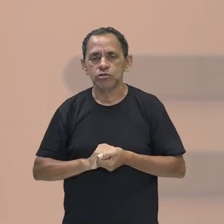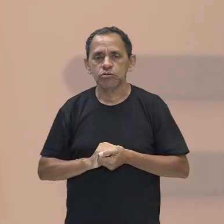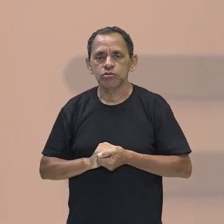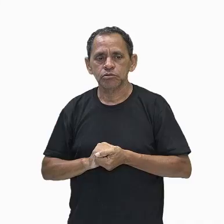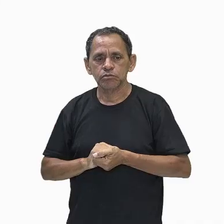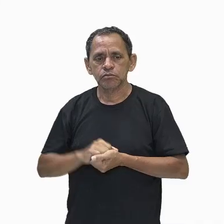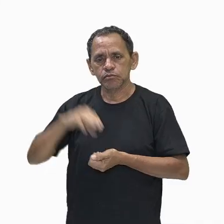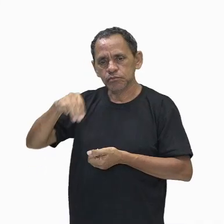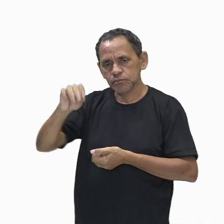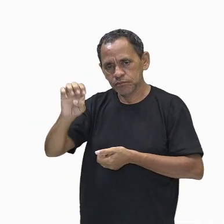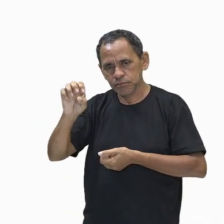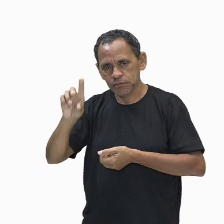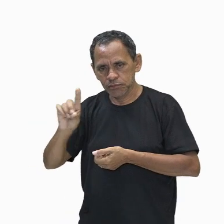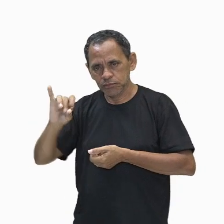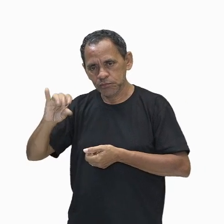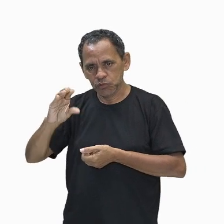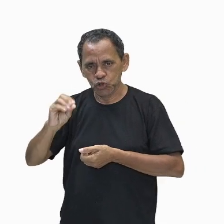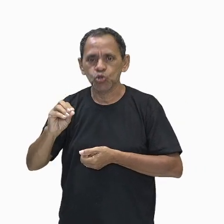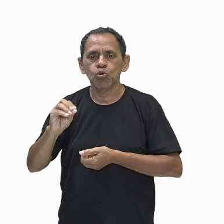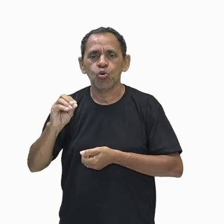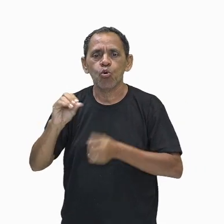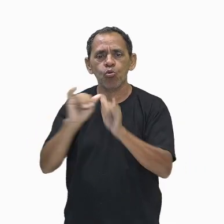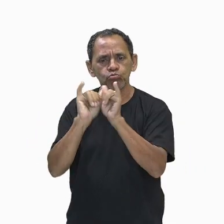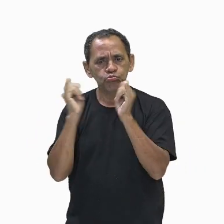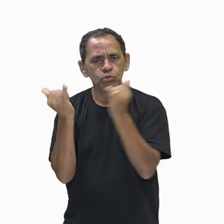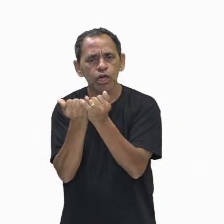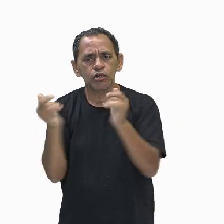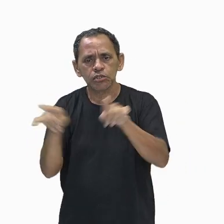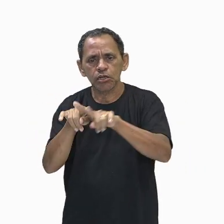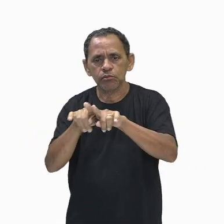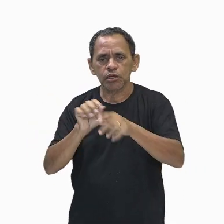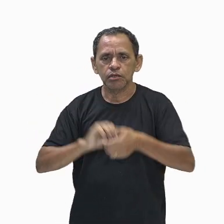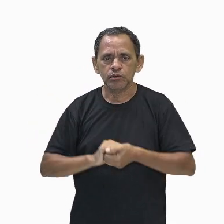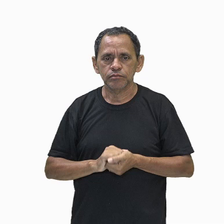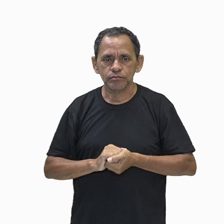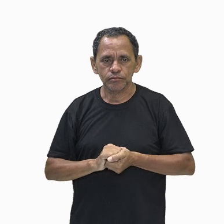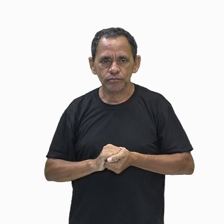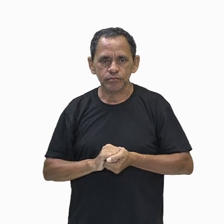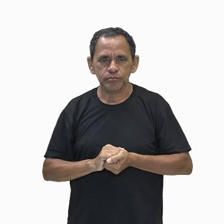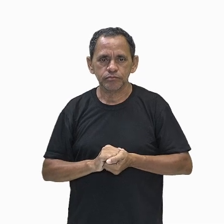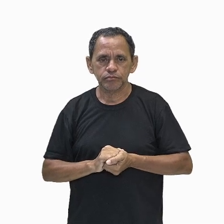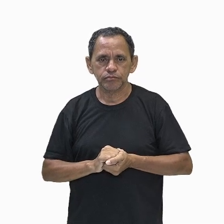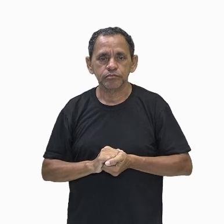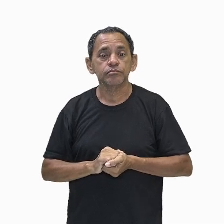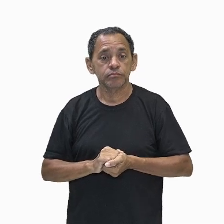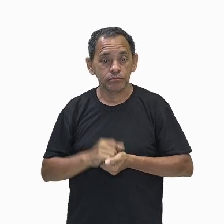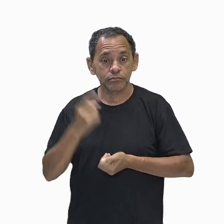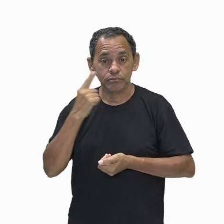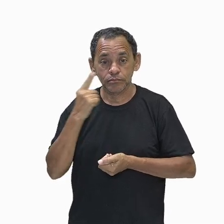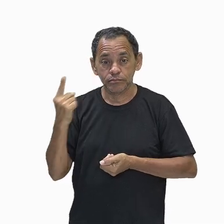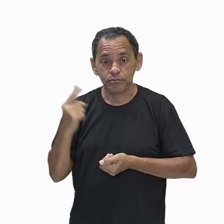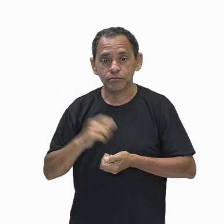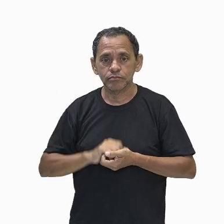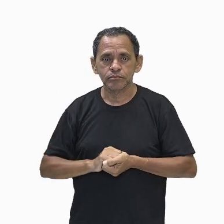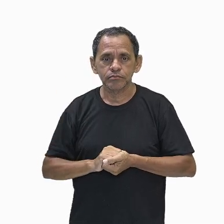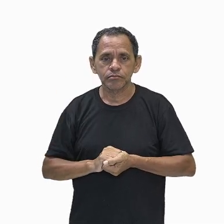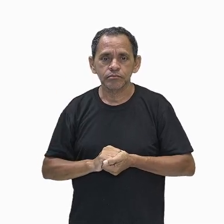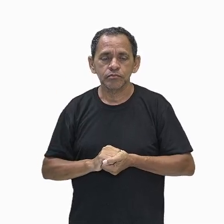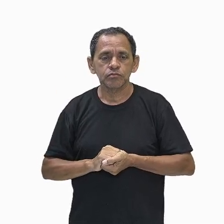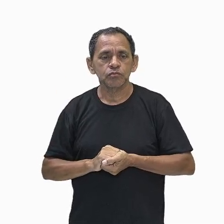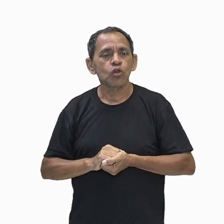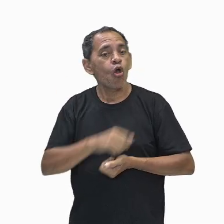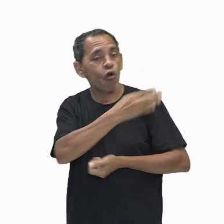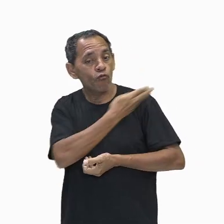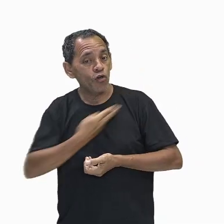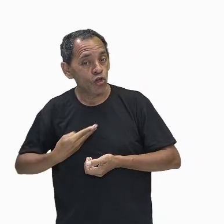Império. Acompanhem comigo. Olha só, nós temos o César I, que é o filho, então, do Amenemate. Governou, juntamente,